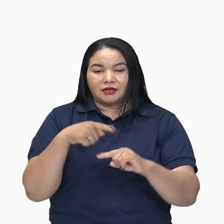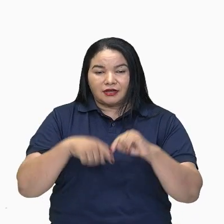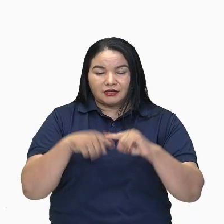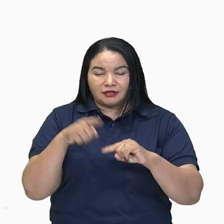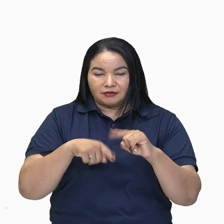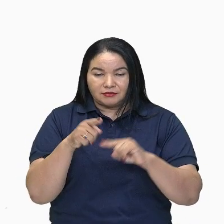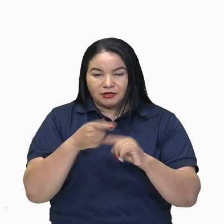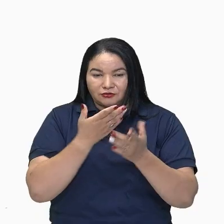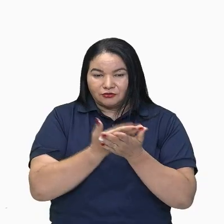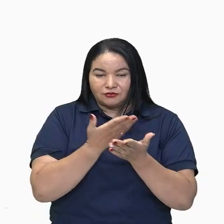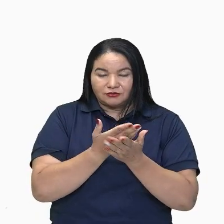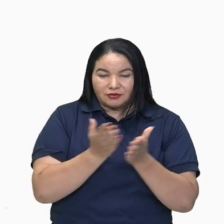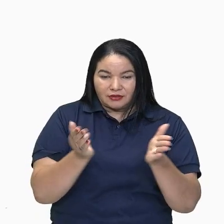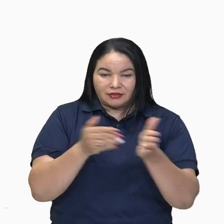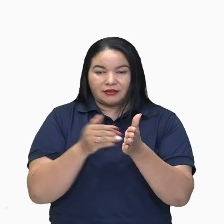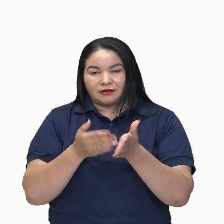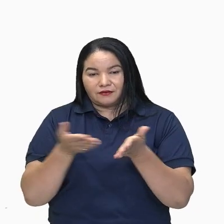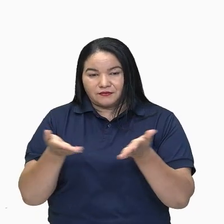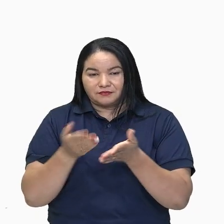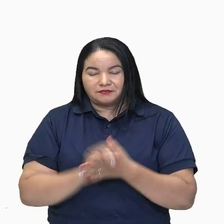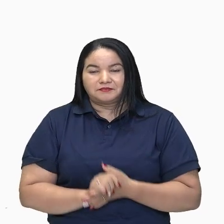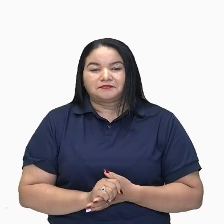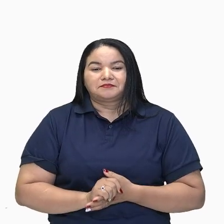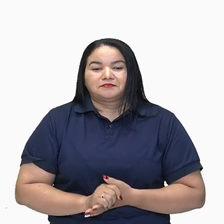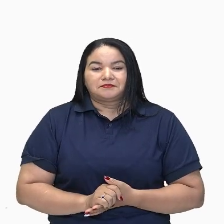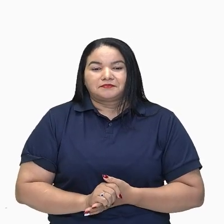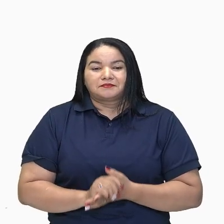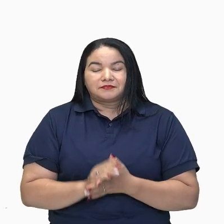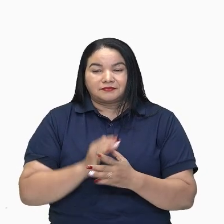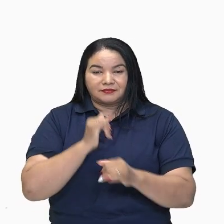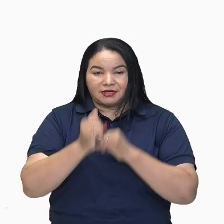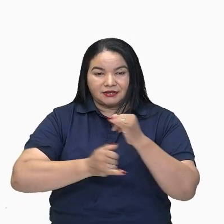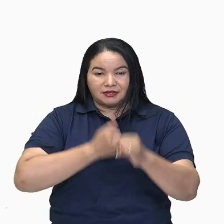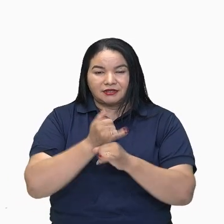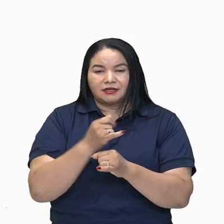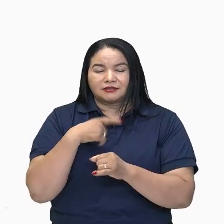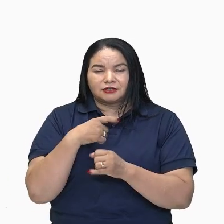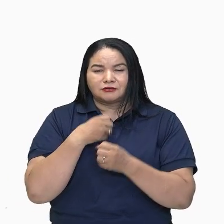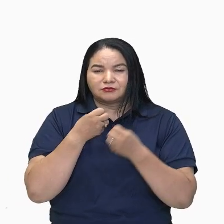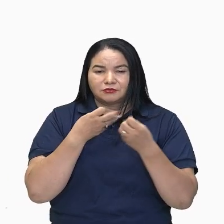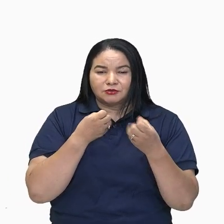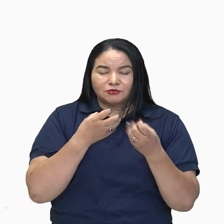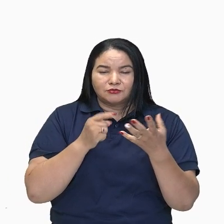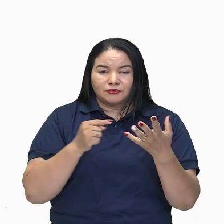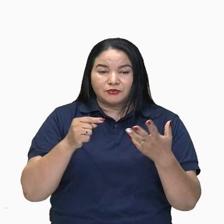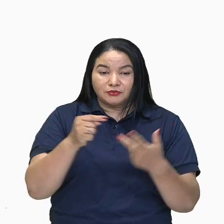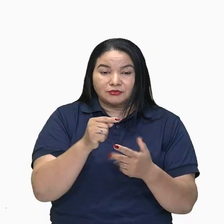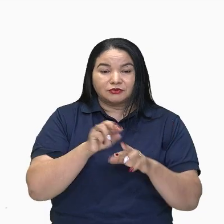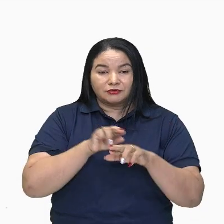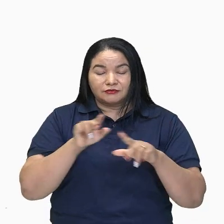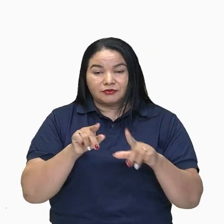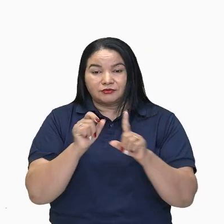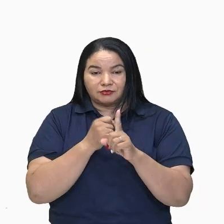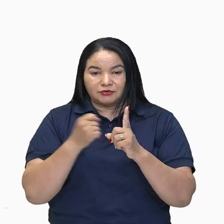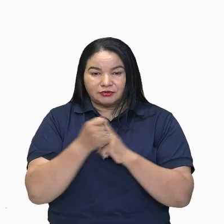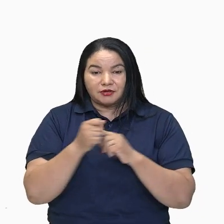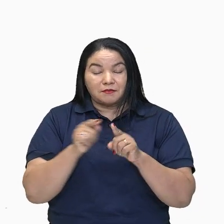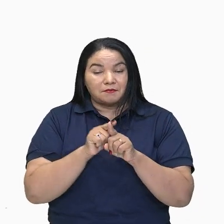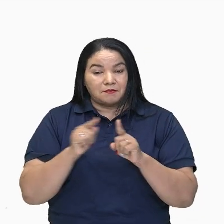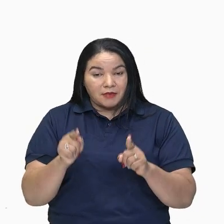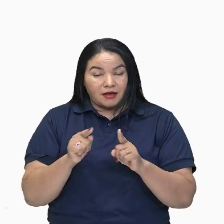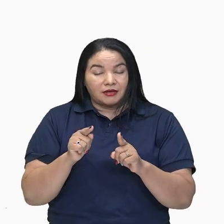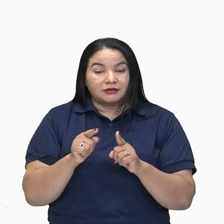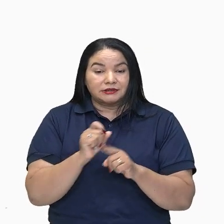até aqui. Então, vamos lá. Hora da prática. A internet trouxe muitos benefícios para a sociedade, mas é inegável que o